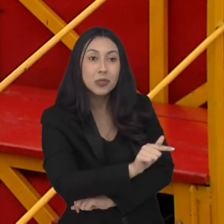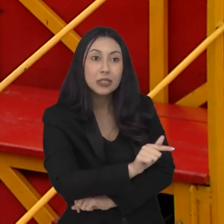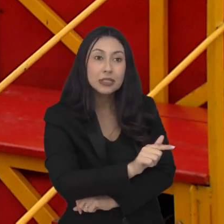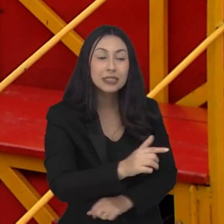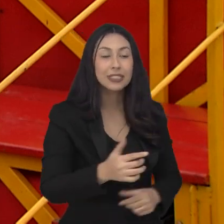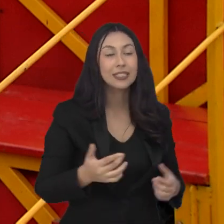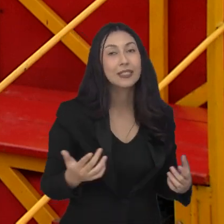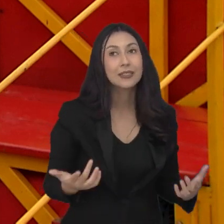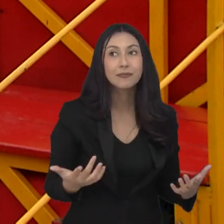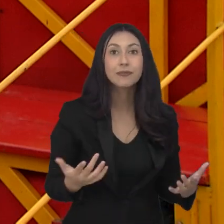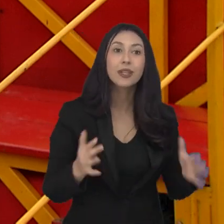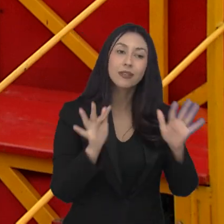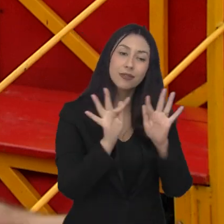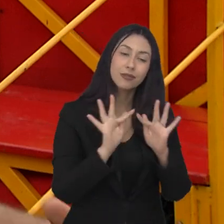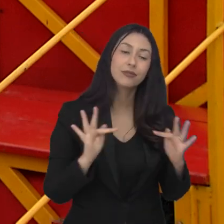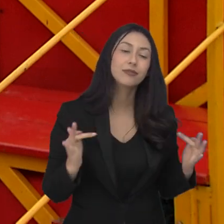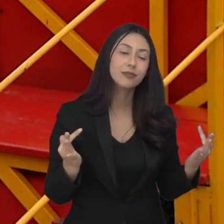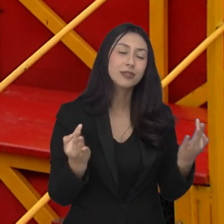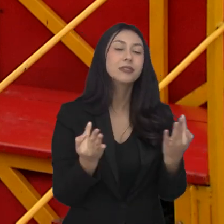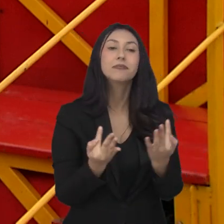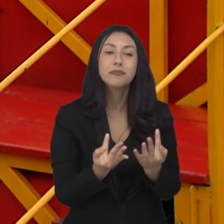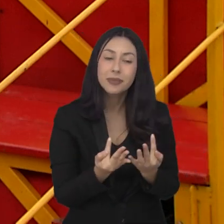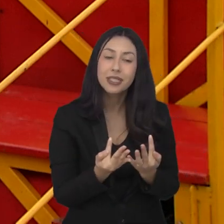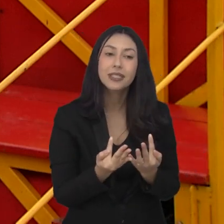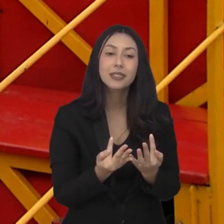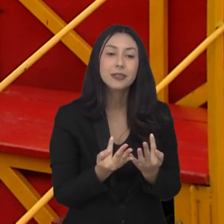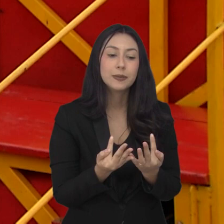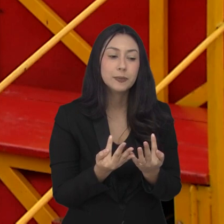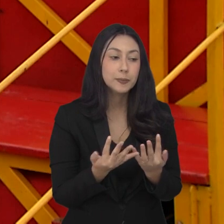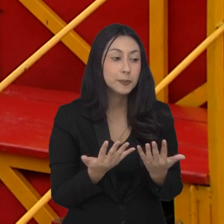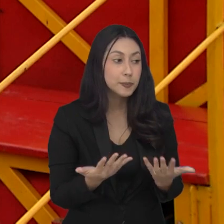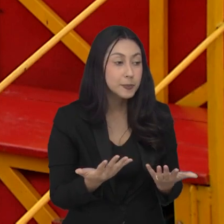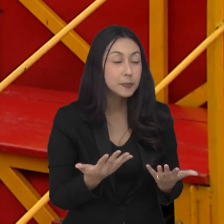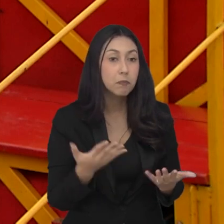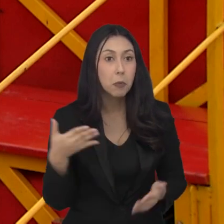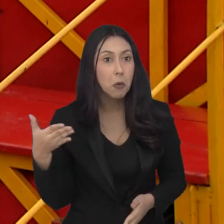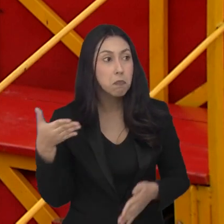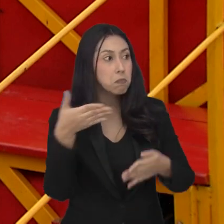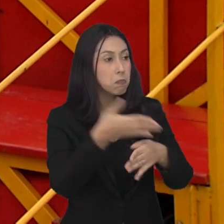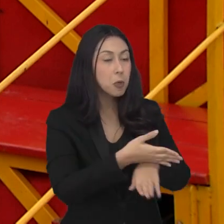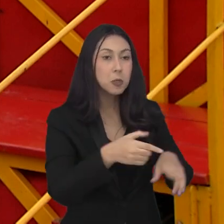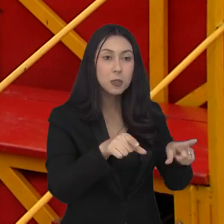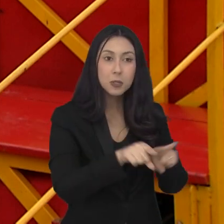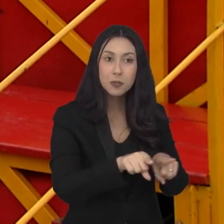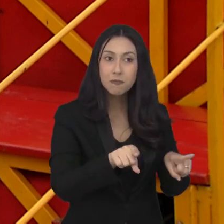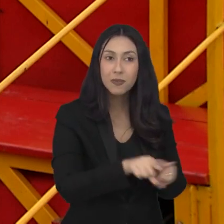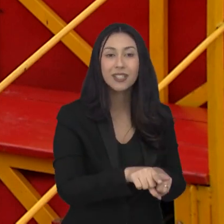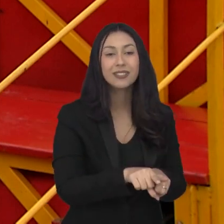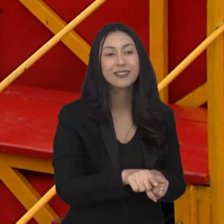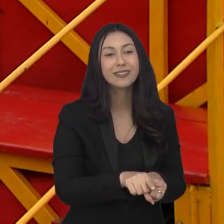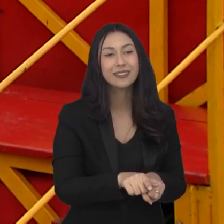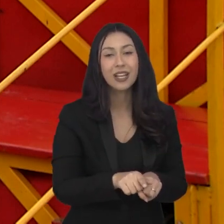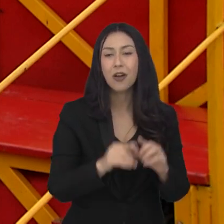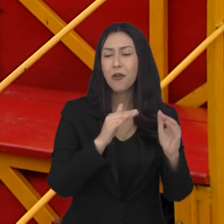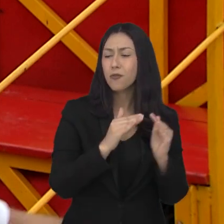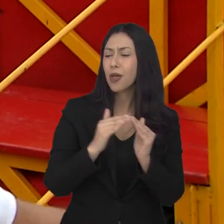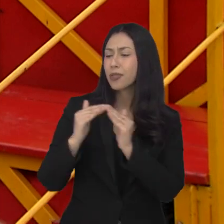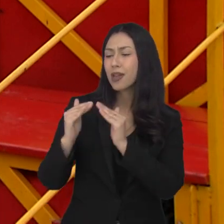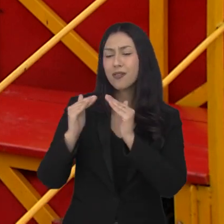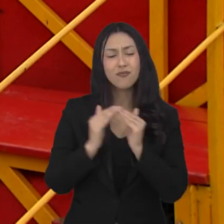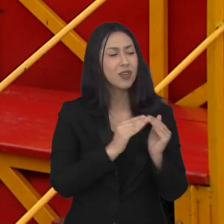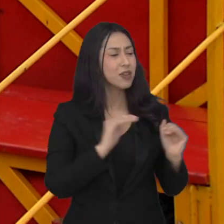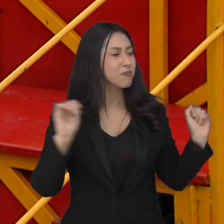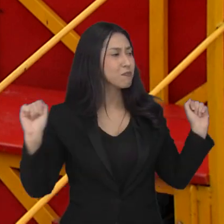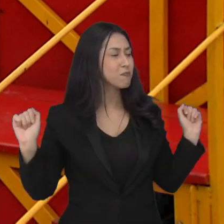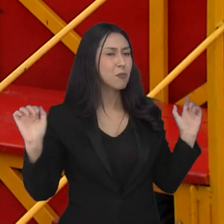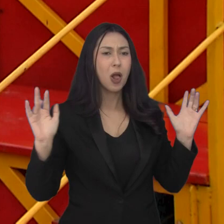artistas, a família, né, traz... vem participar, vem prestigiar, então é vizinhança,